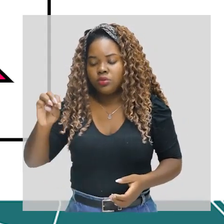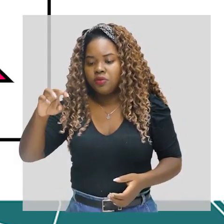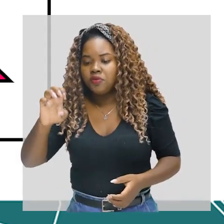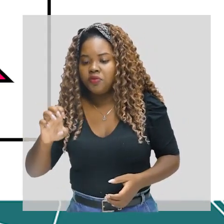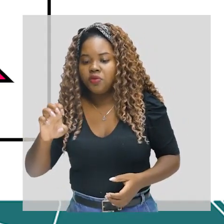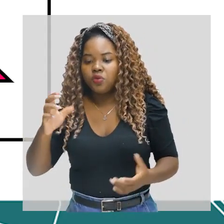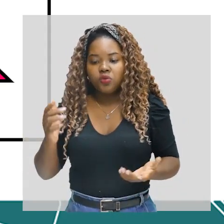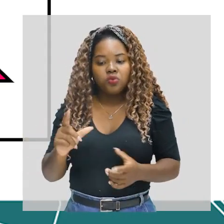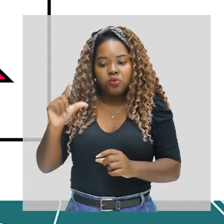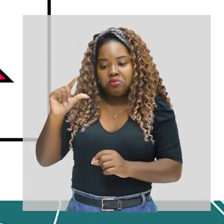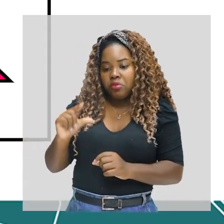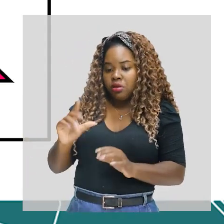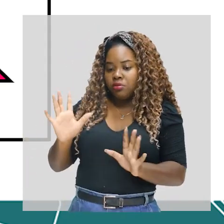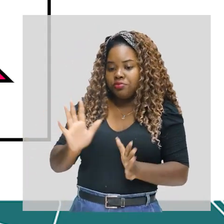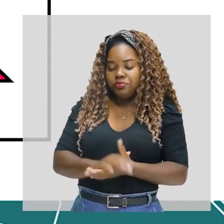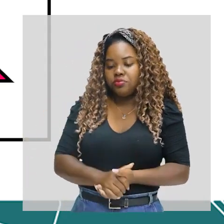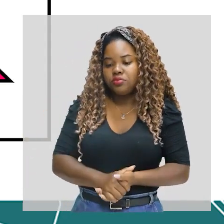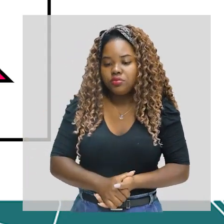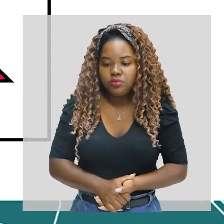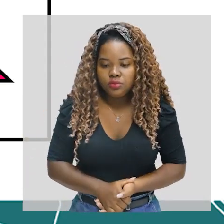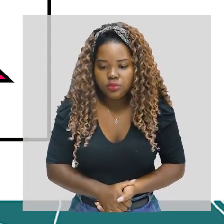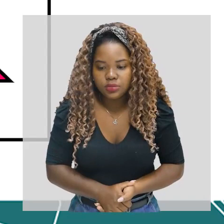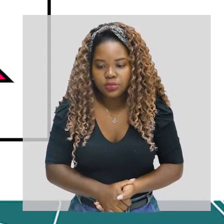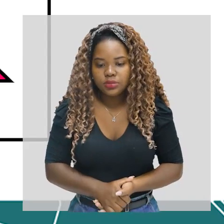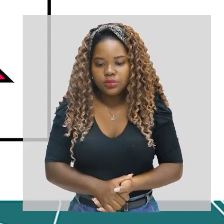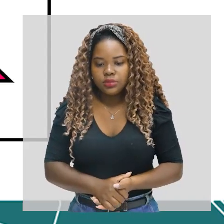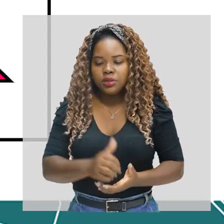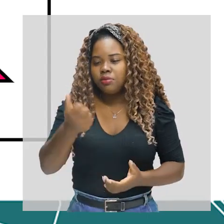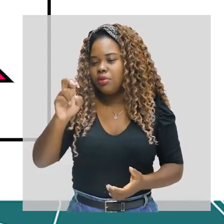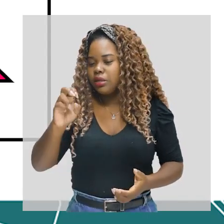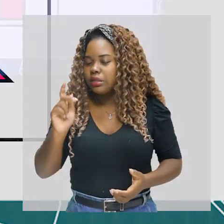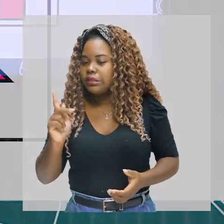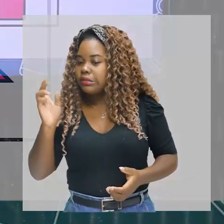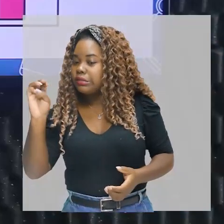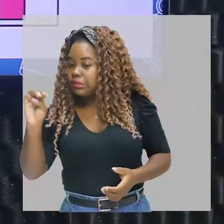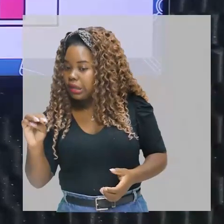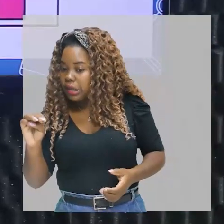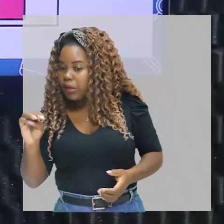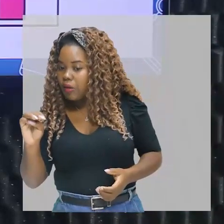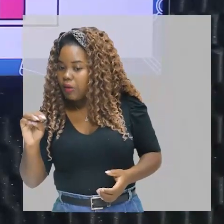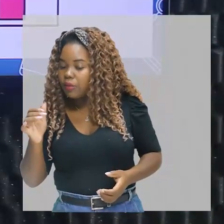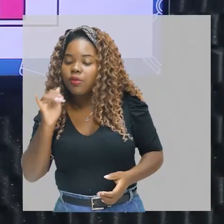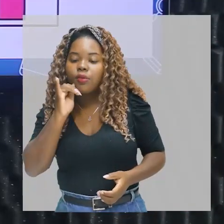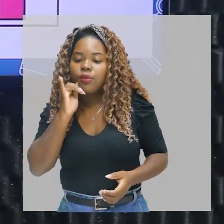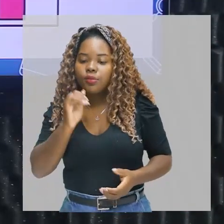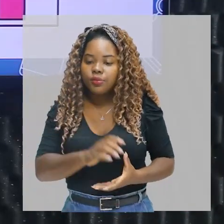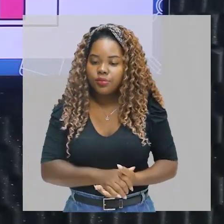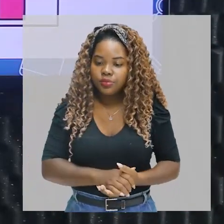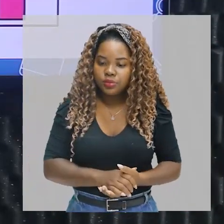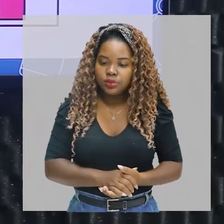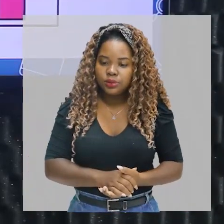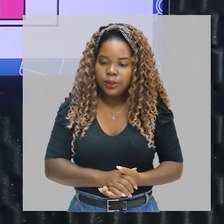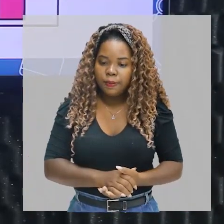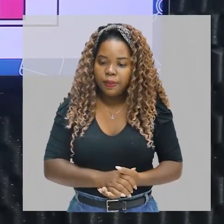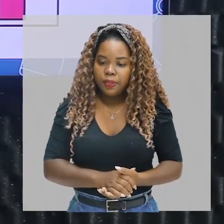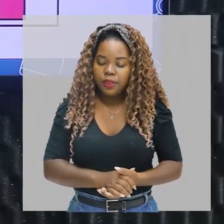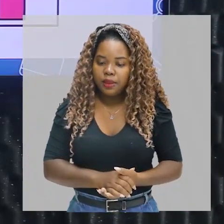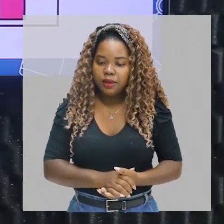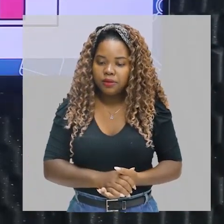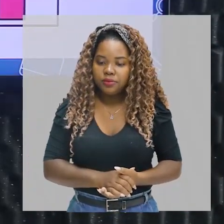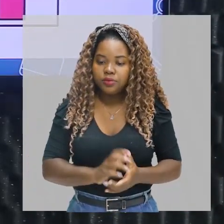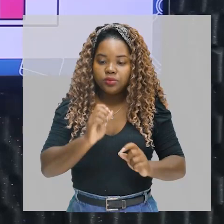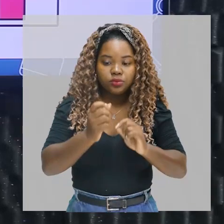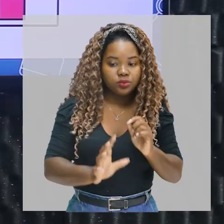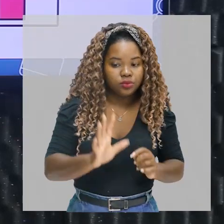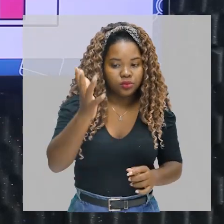determinada intensidade. E se eu aumentar esse volume aqui, por exemplo, para 15 km, eu aumentei em 5 km, não foi?